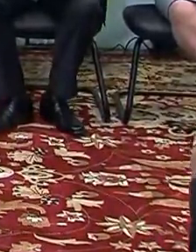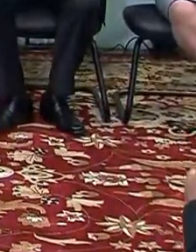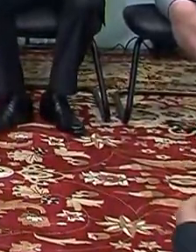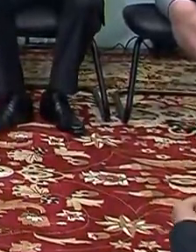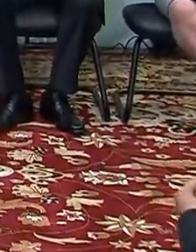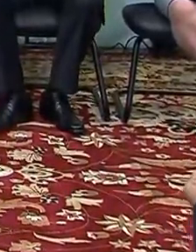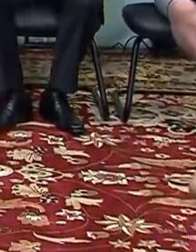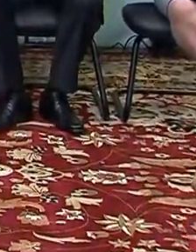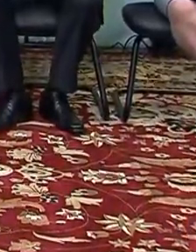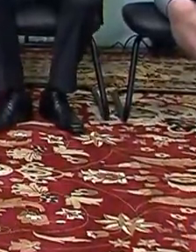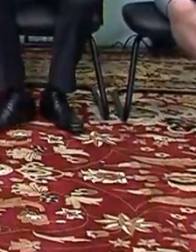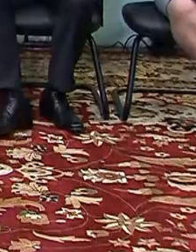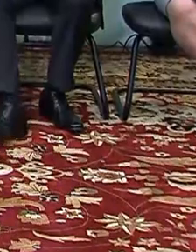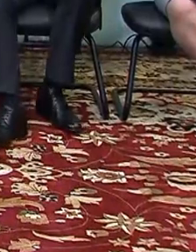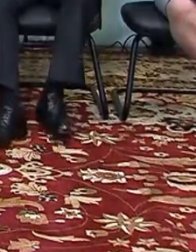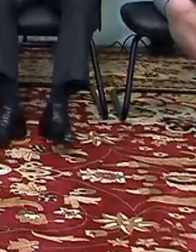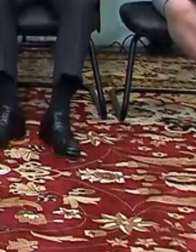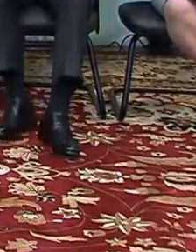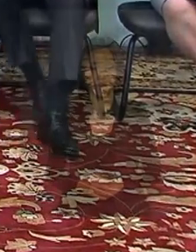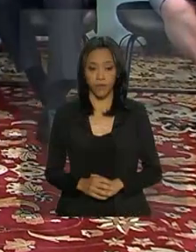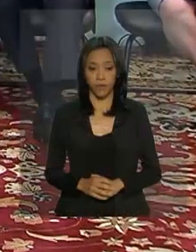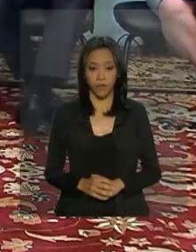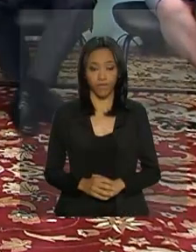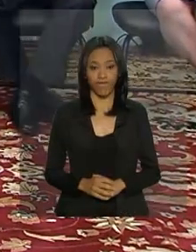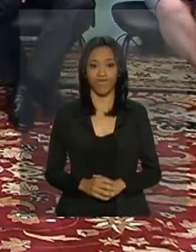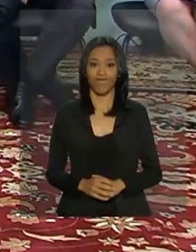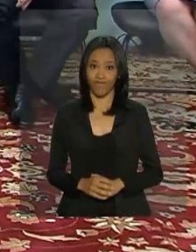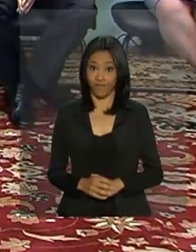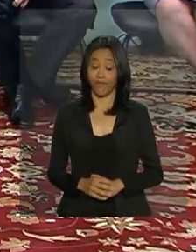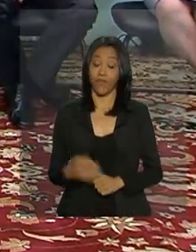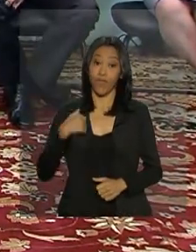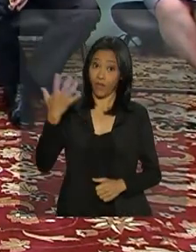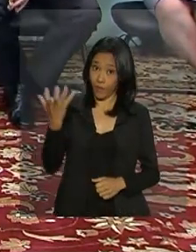Olha, eu quero, viu, Gabriel,